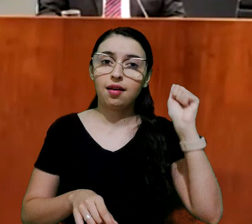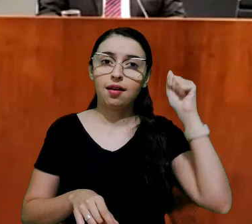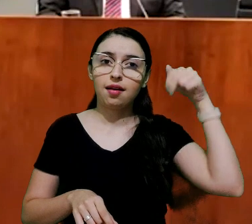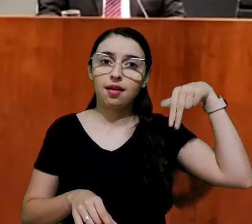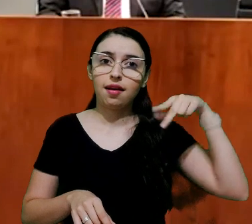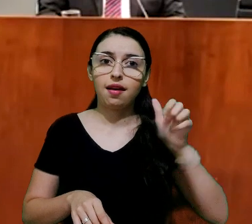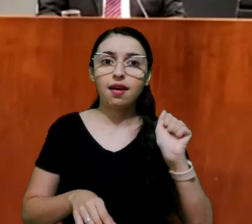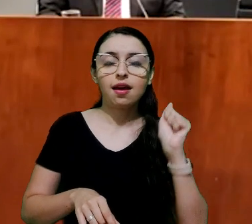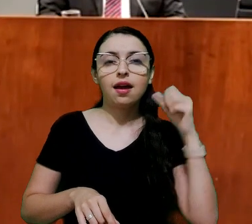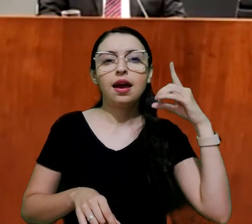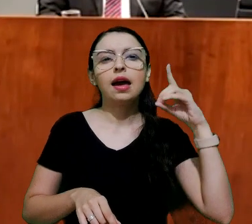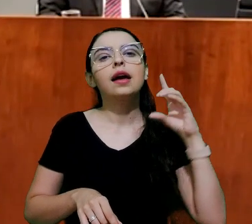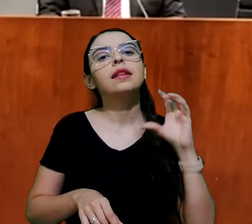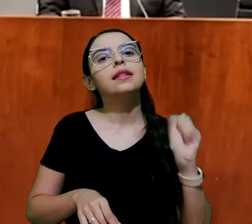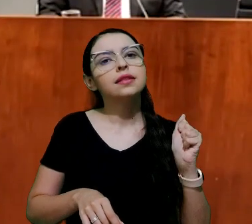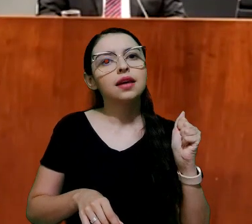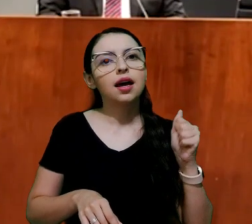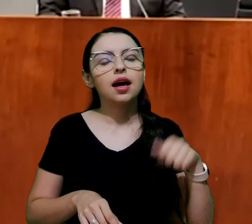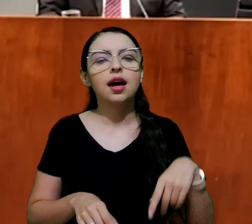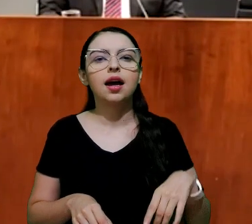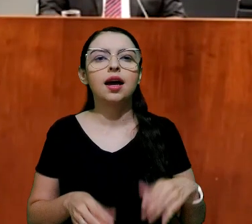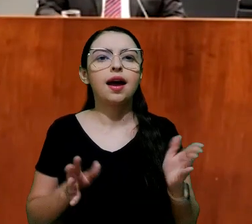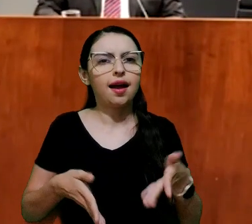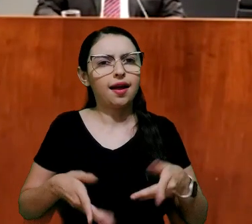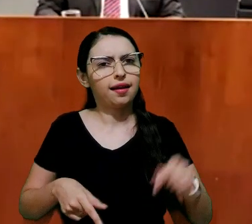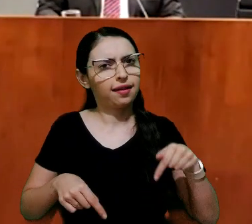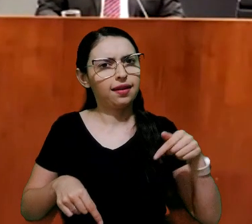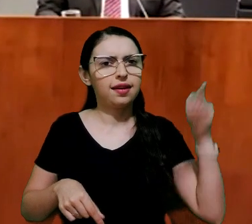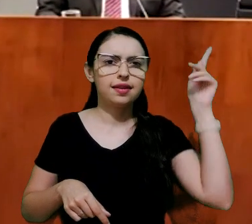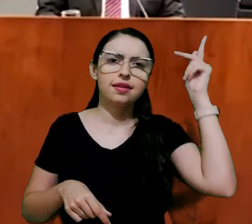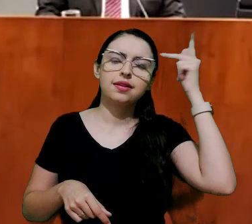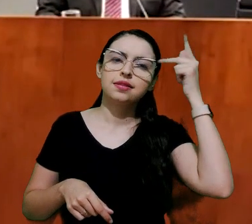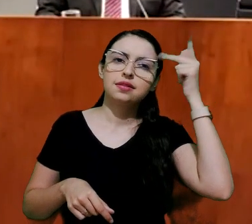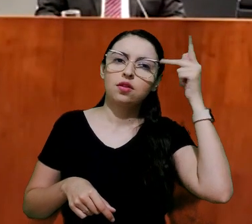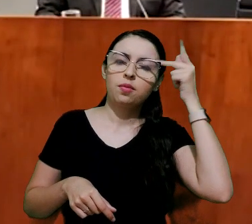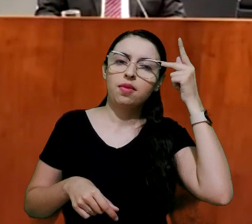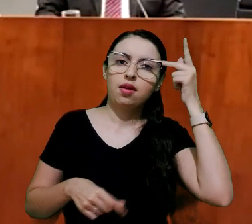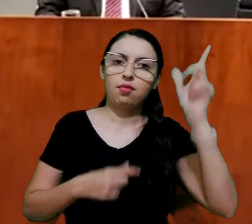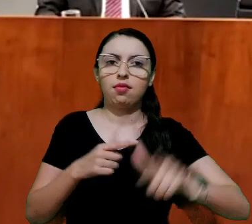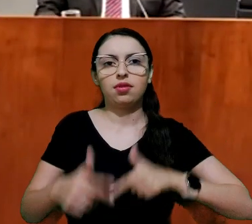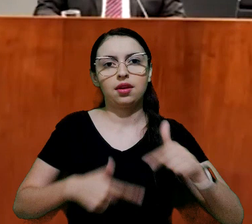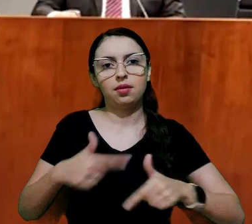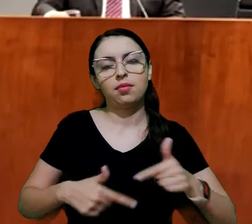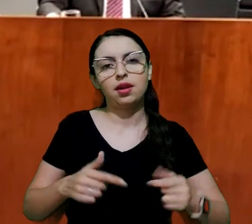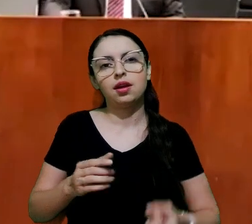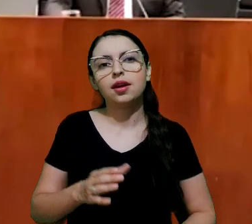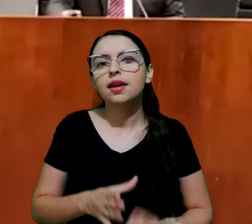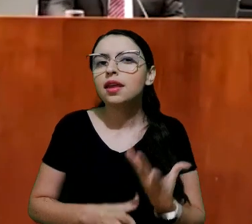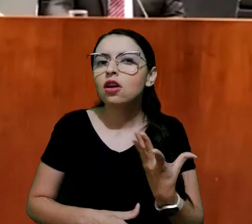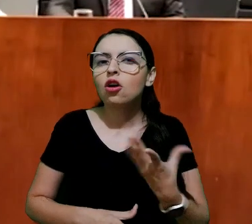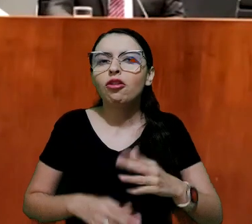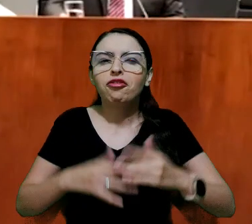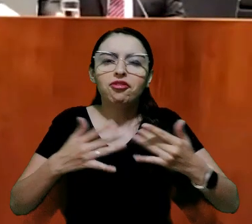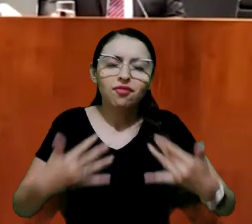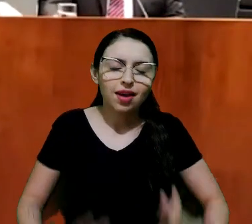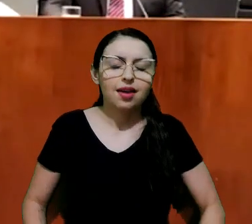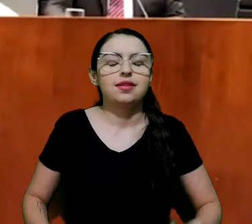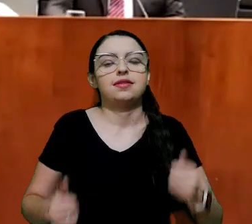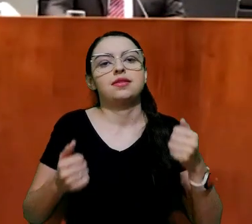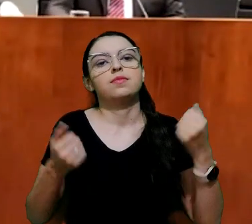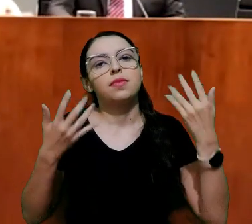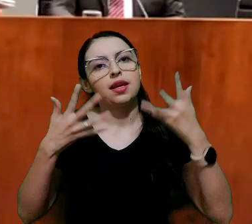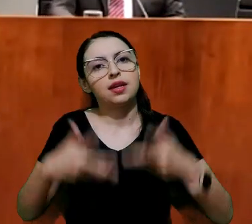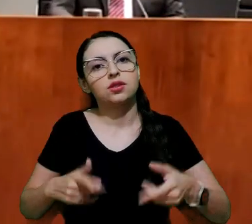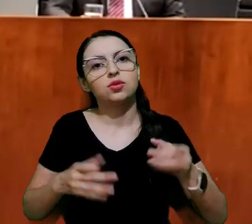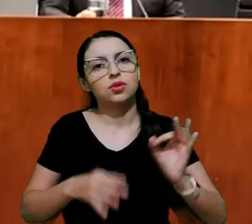procuradora de Justiça no Ministério Público do Estado de São Paulo, sendo autora de inúmeras obras jurídicas e teve a especial gentileza de nos